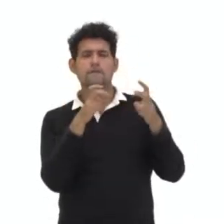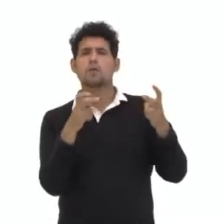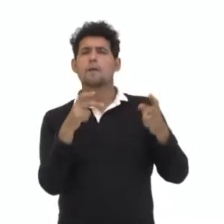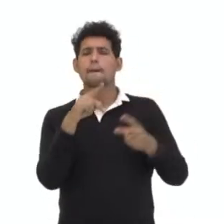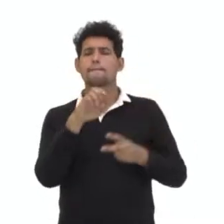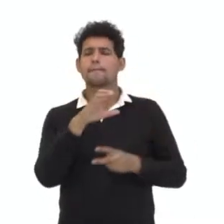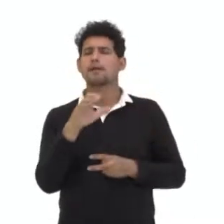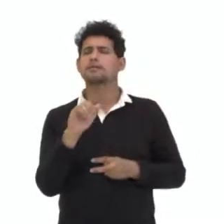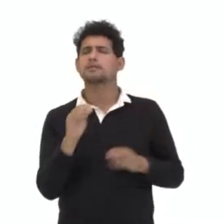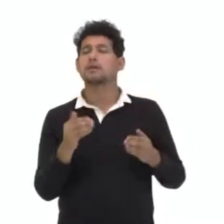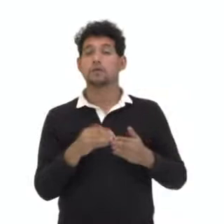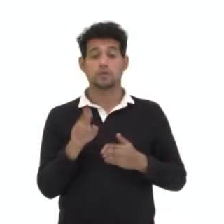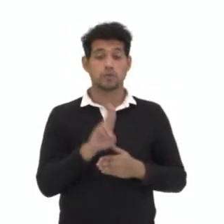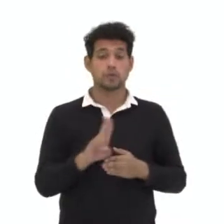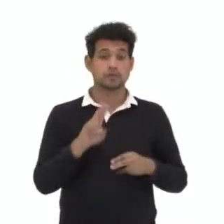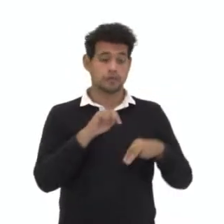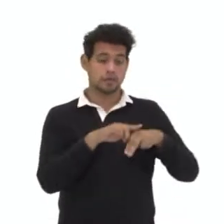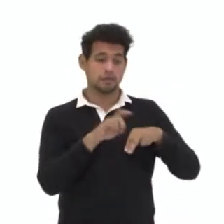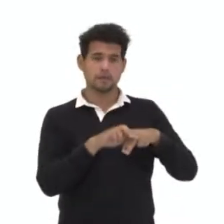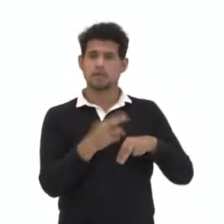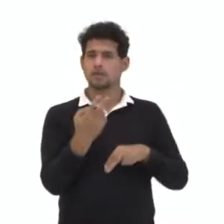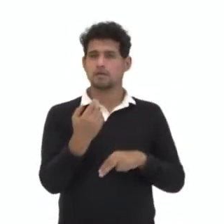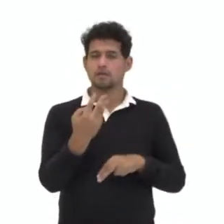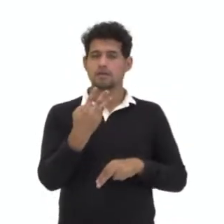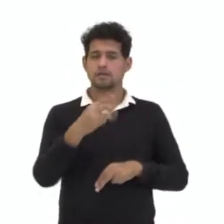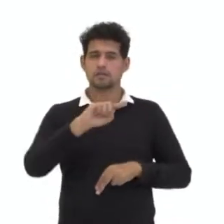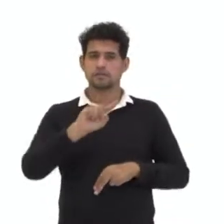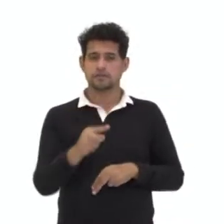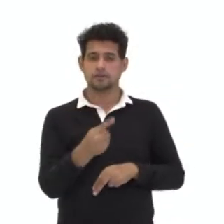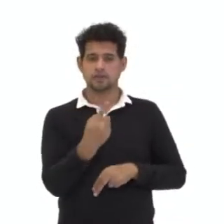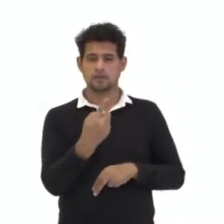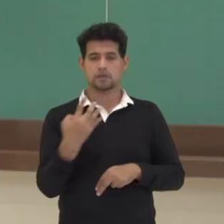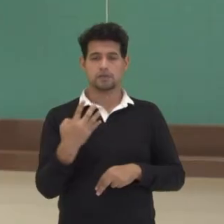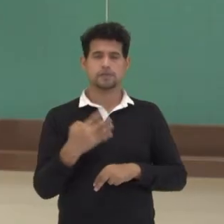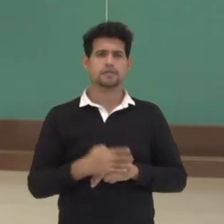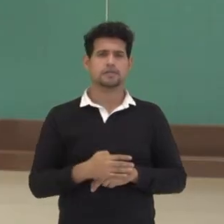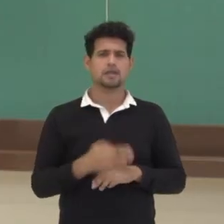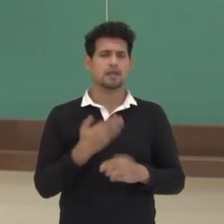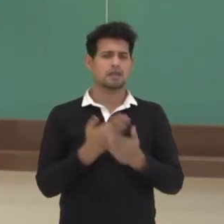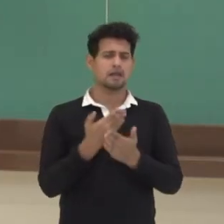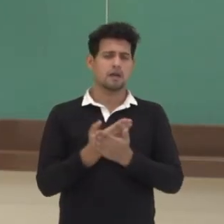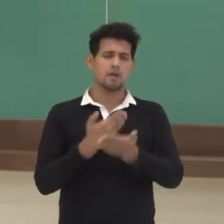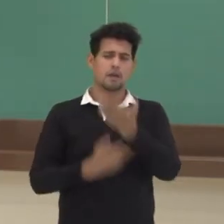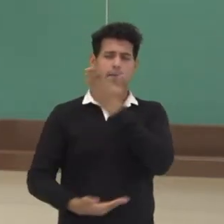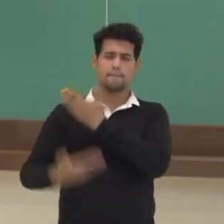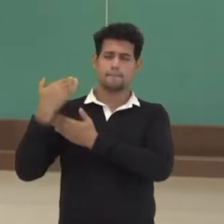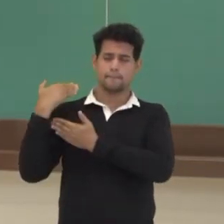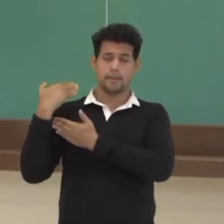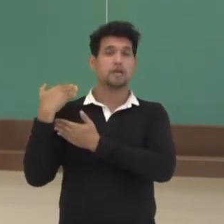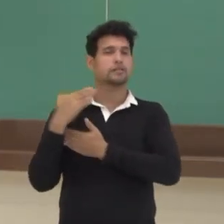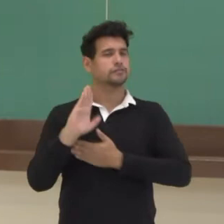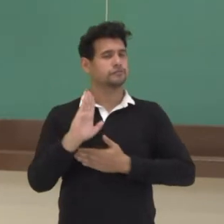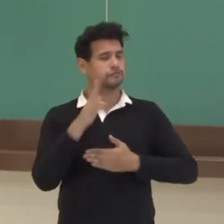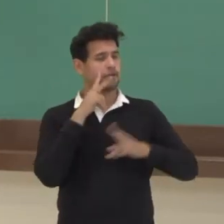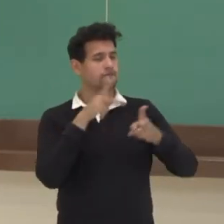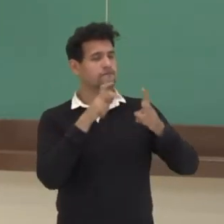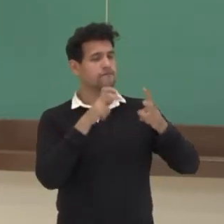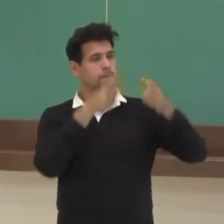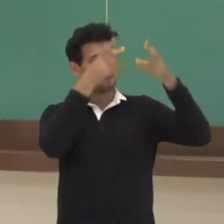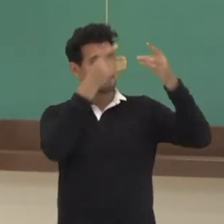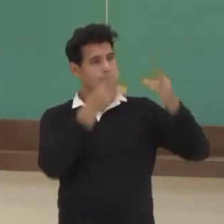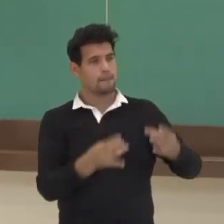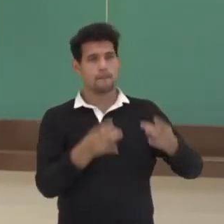peça. Utilize π igual a 3,14. Na aula anterior, a gente viu tanto os elementos